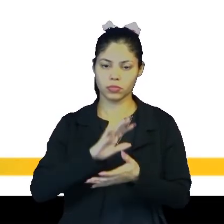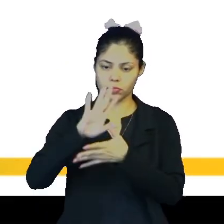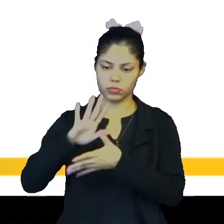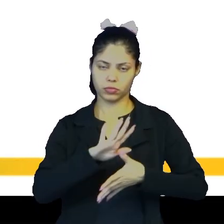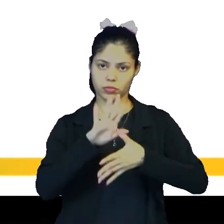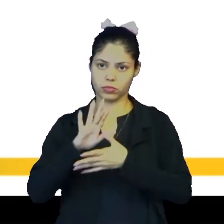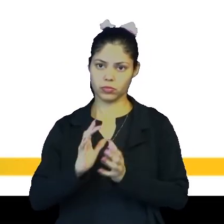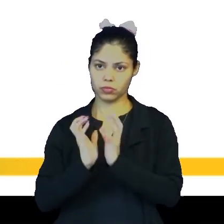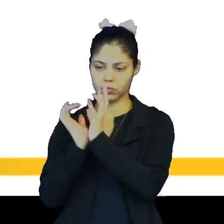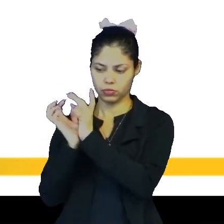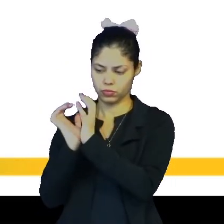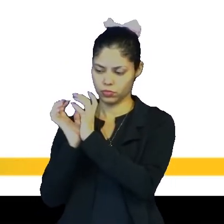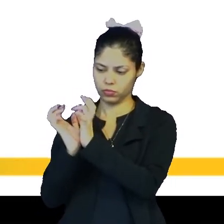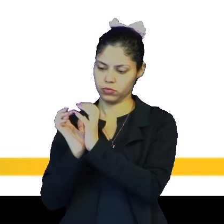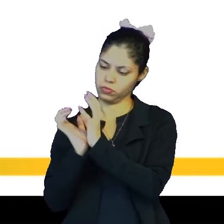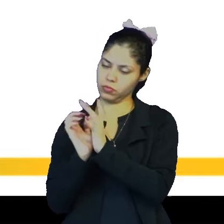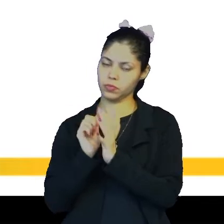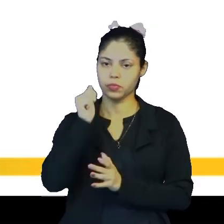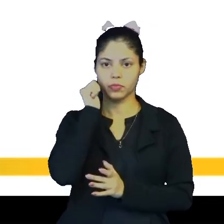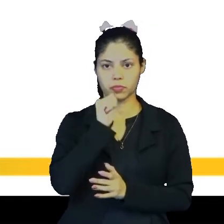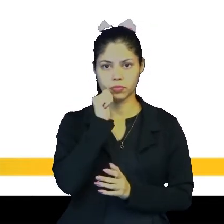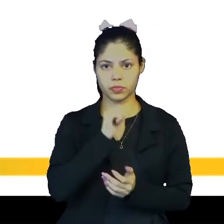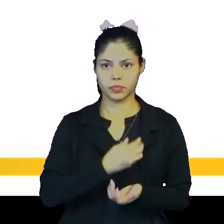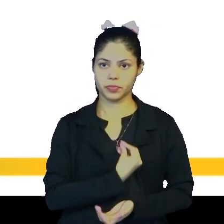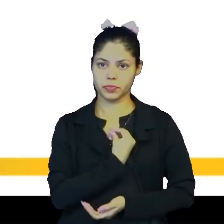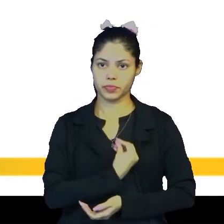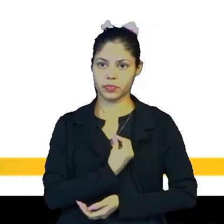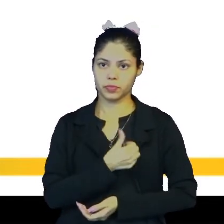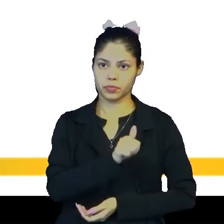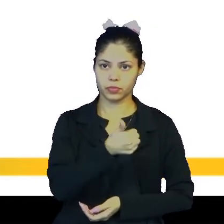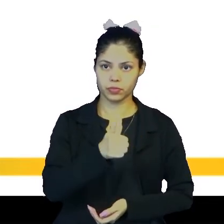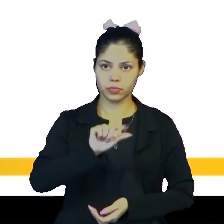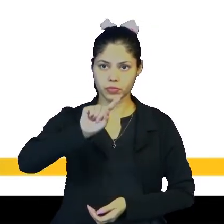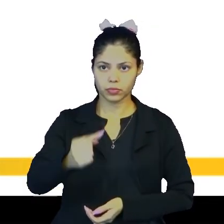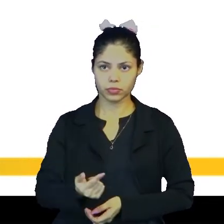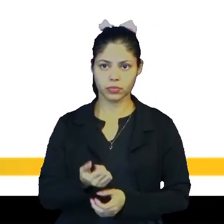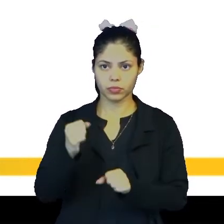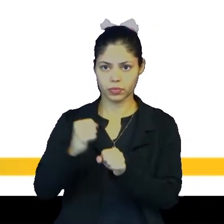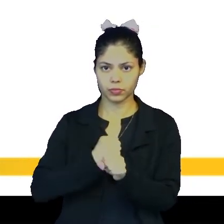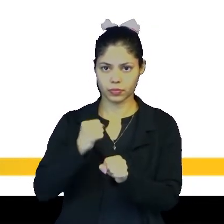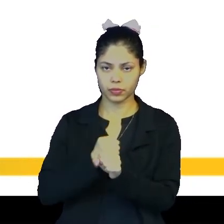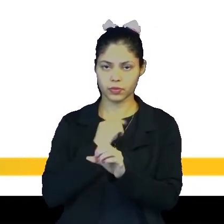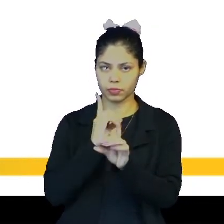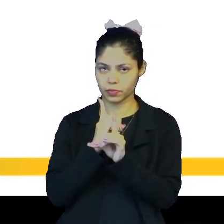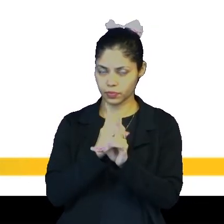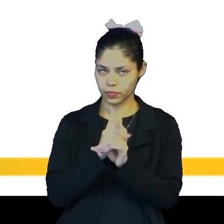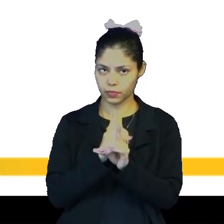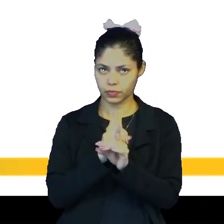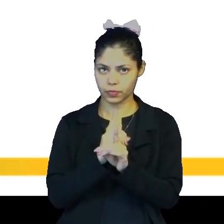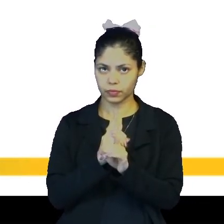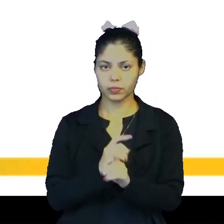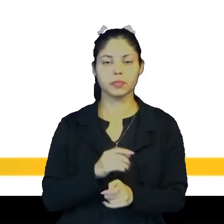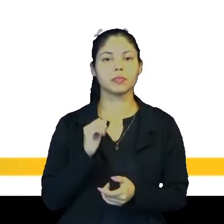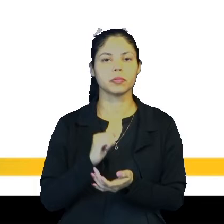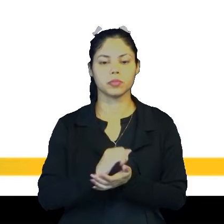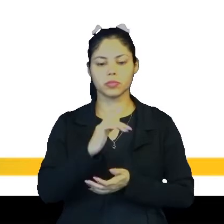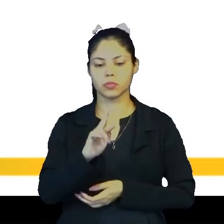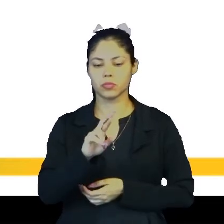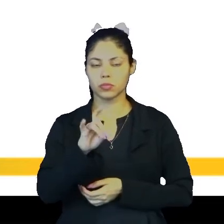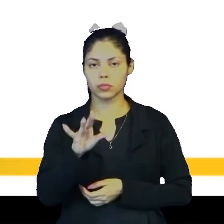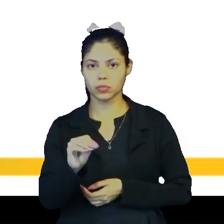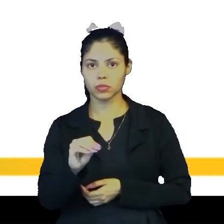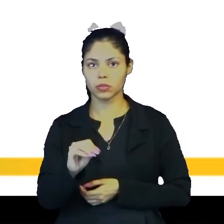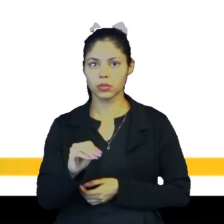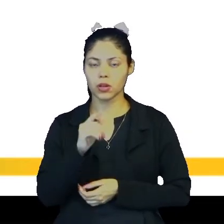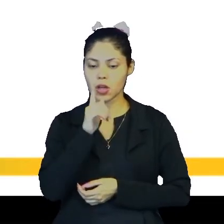América. O crânio pertence a uma mulher que viveu há mais de 11 mil anos e foi descoberto em uma gruta na região de